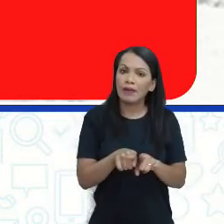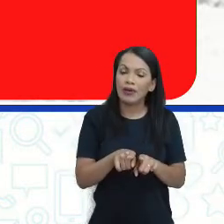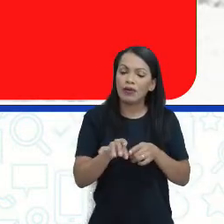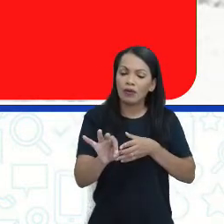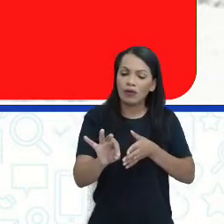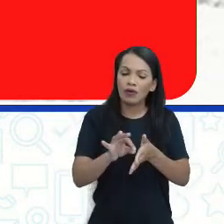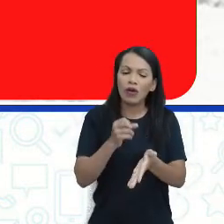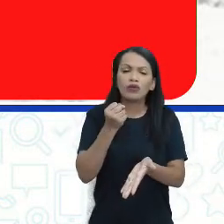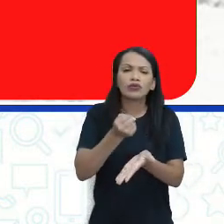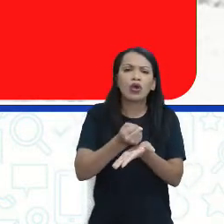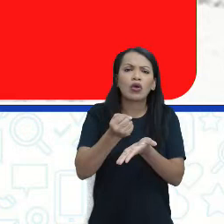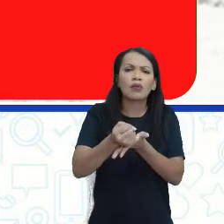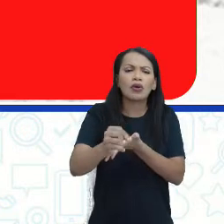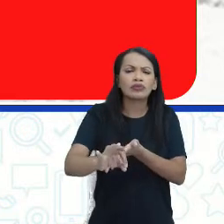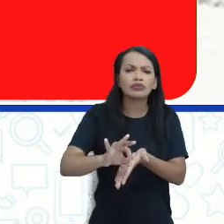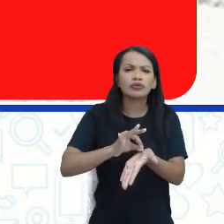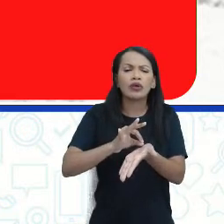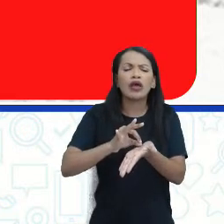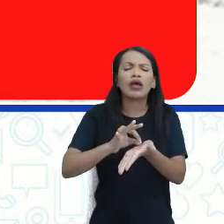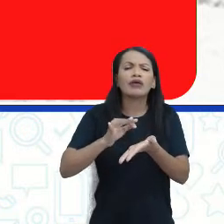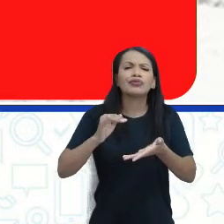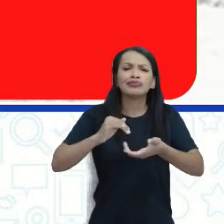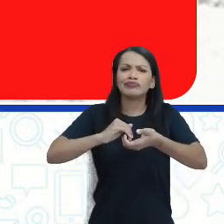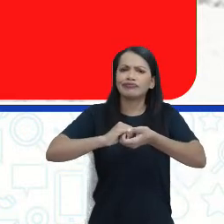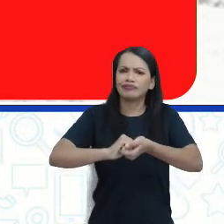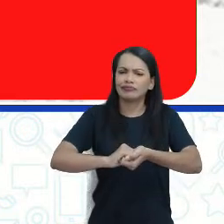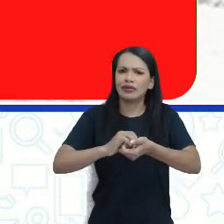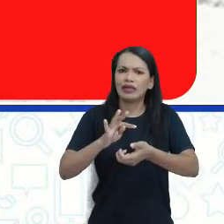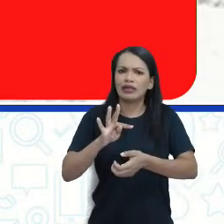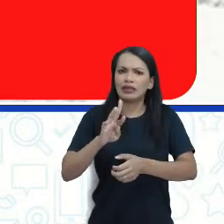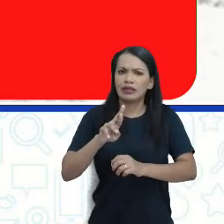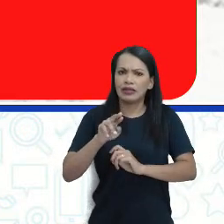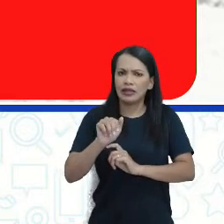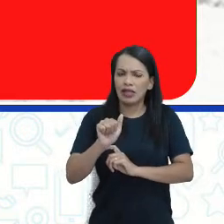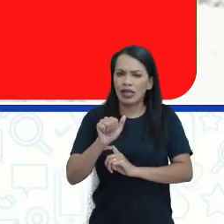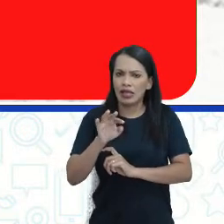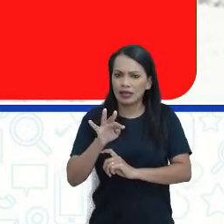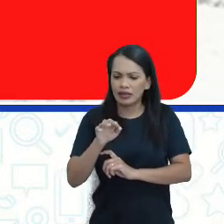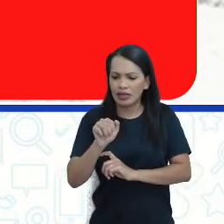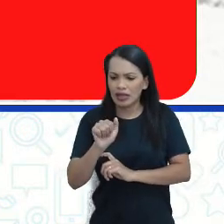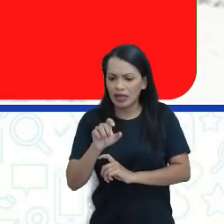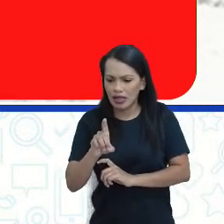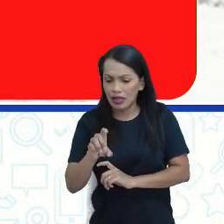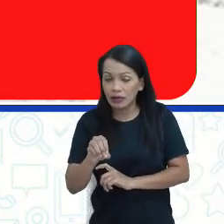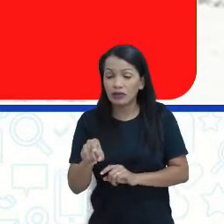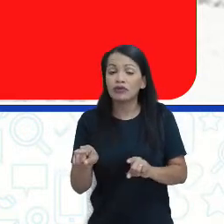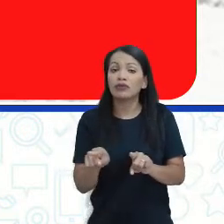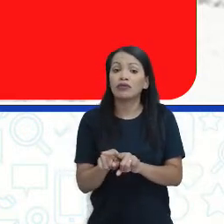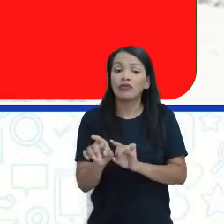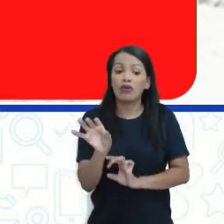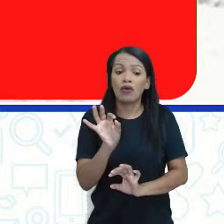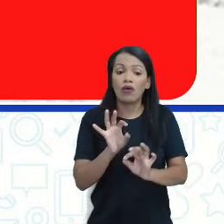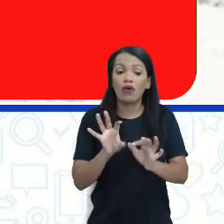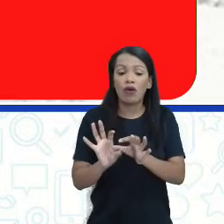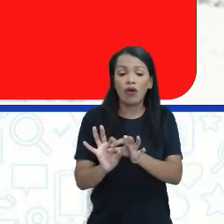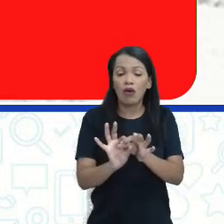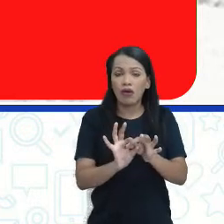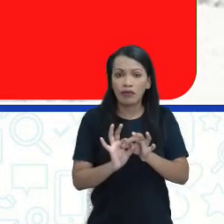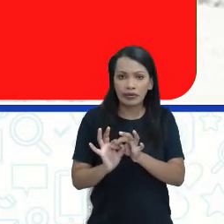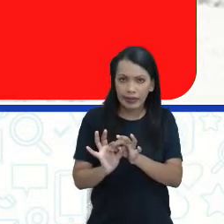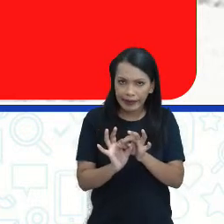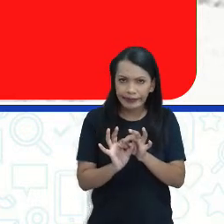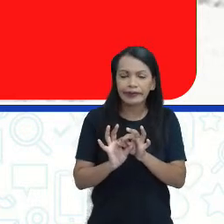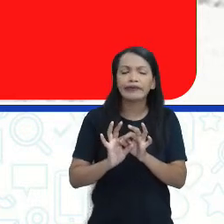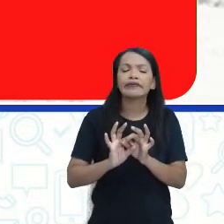tratado, né, pós-guerra, né, e principalmente a partir da criação da Organização das Nações Unidas, nessa questão